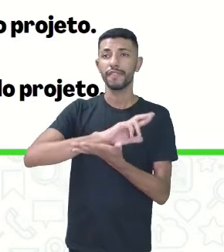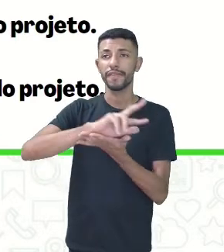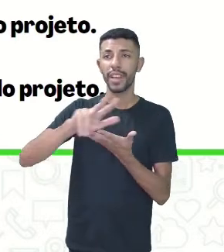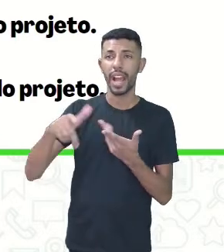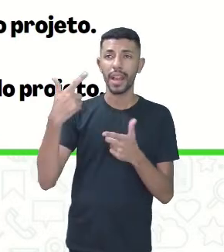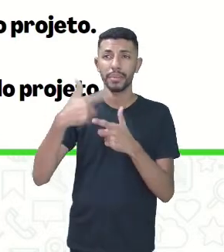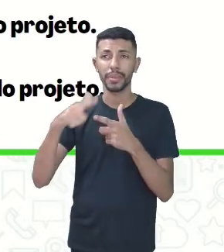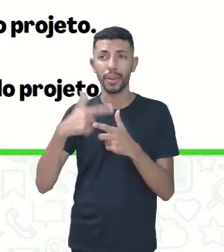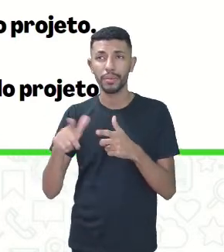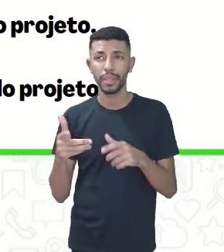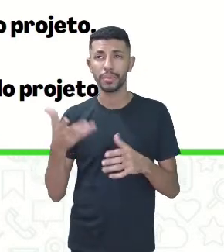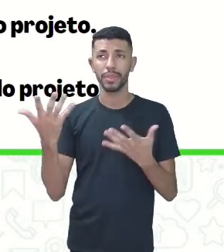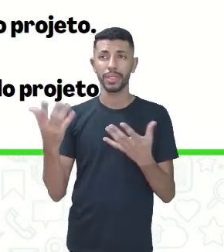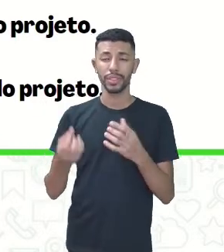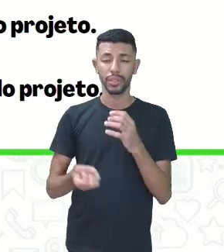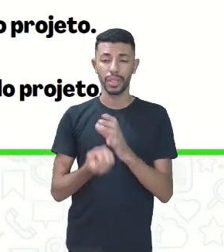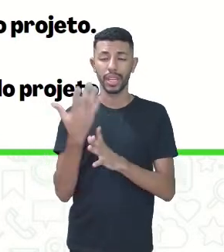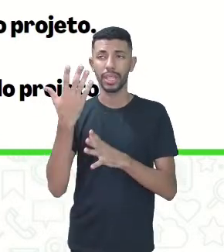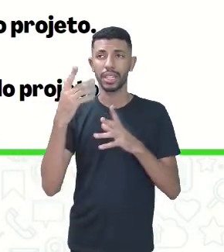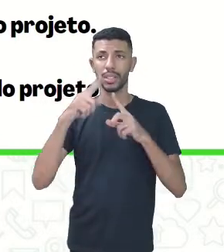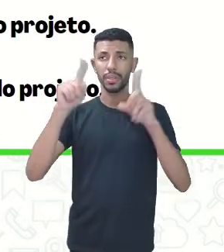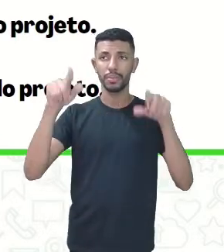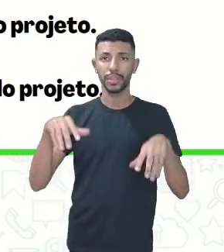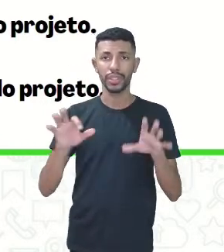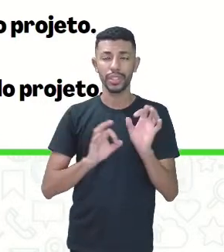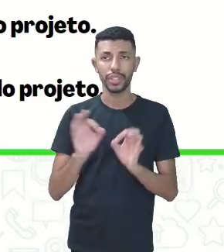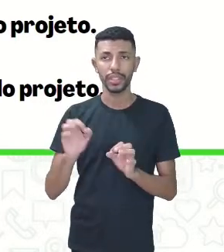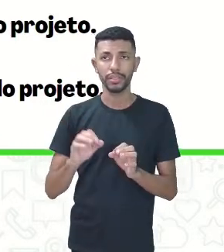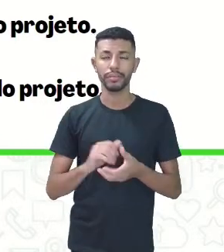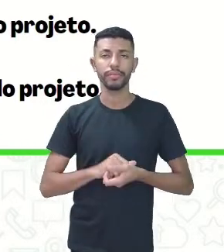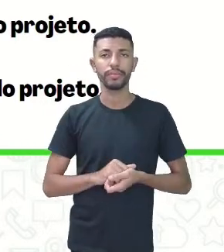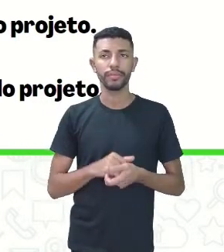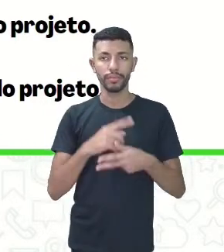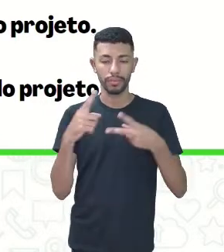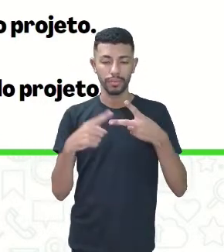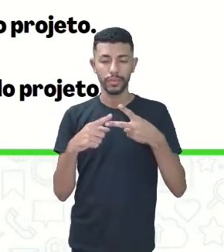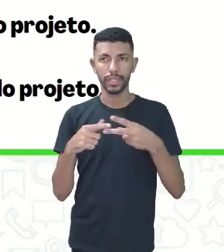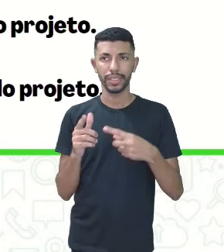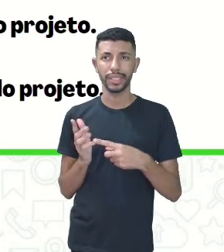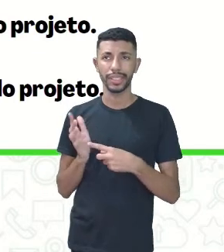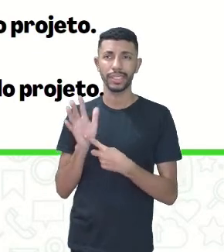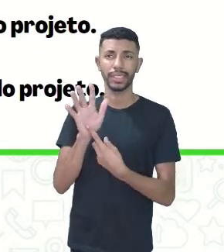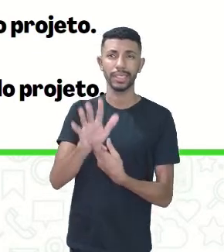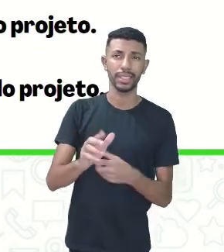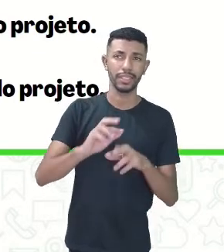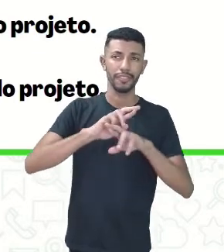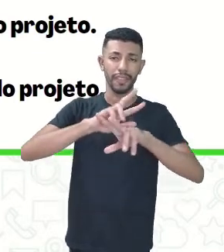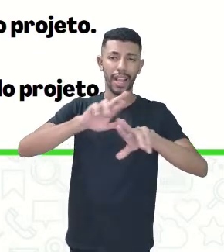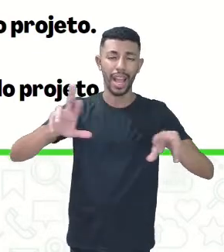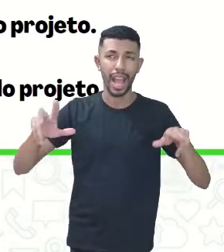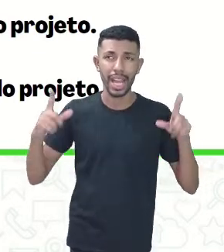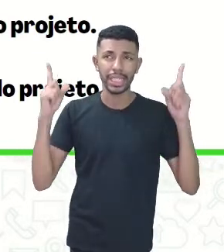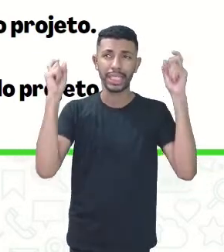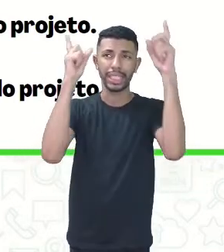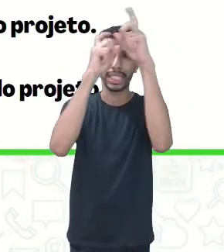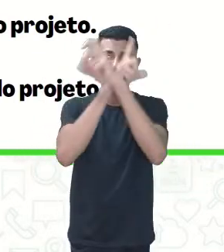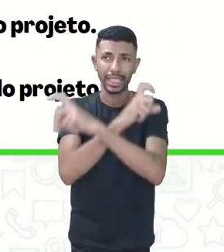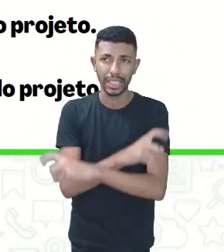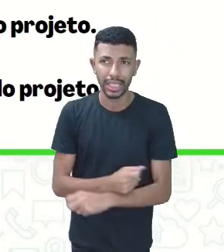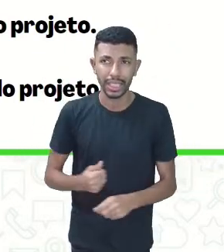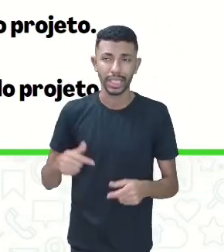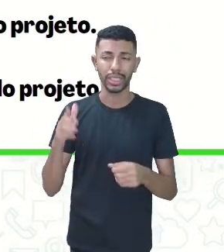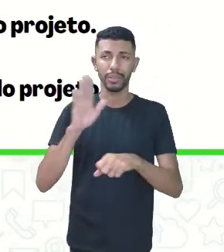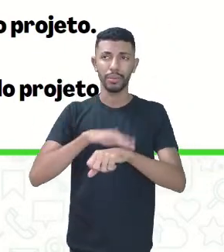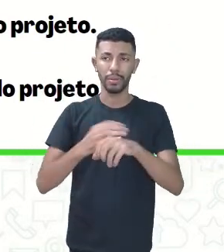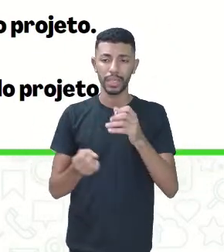a implementação do projeto, né? Apareceram diversas dificuldades durante a implementação